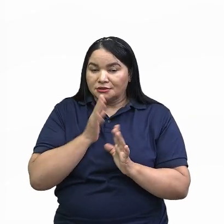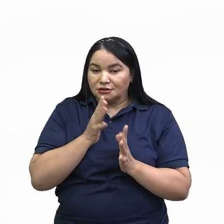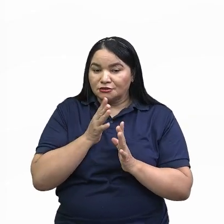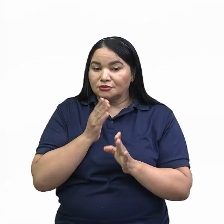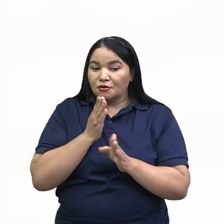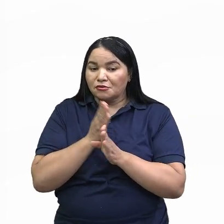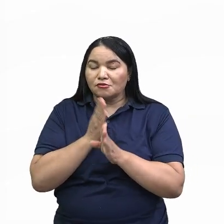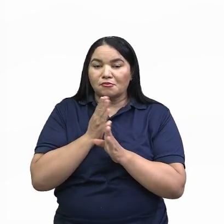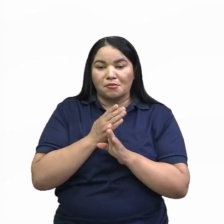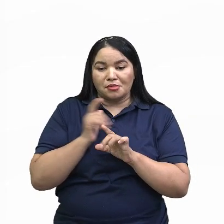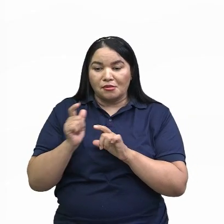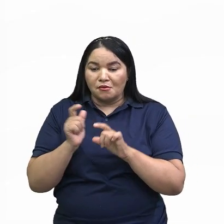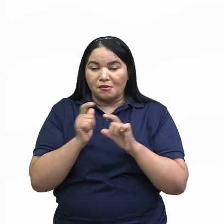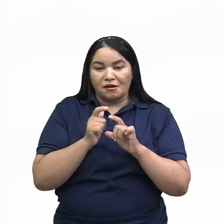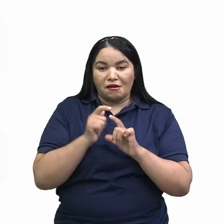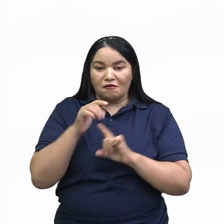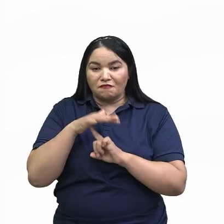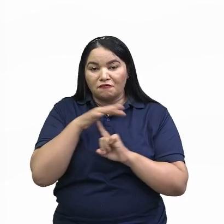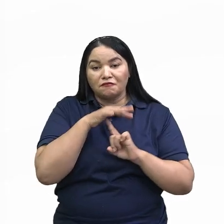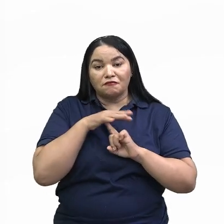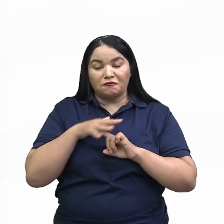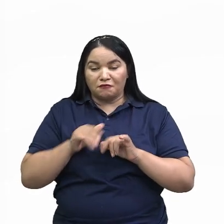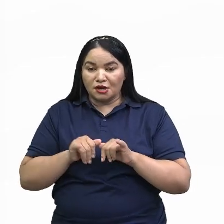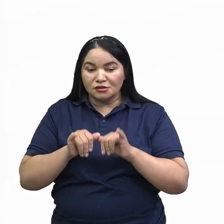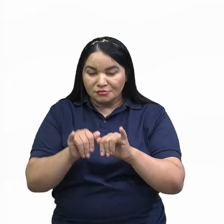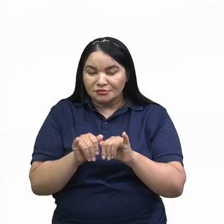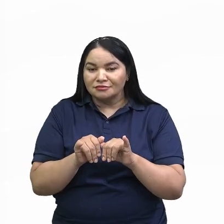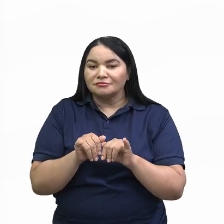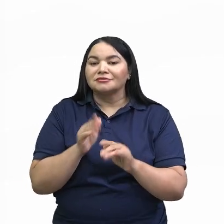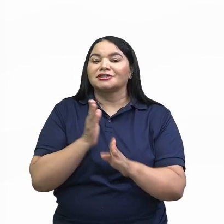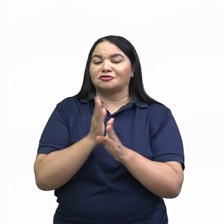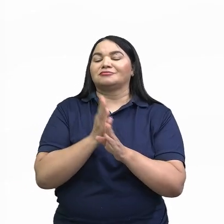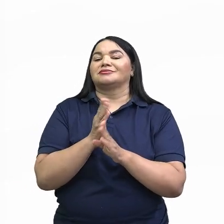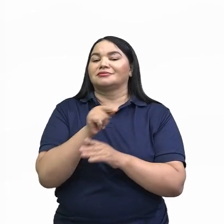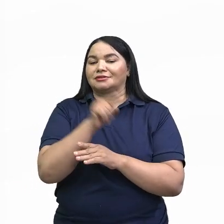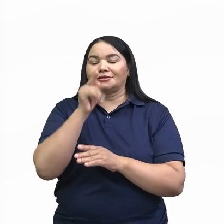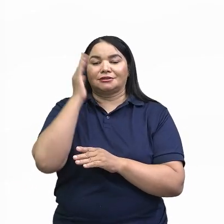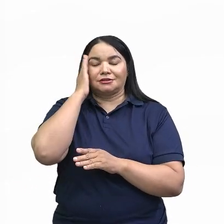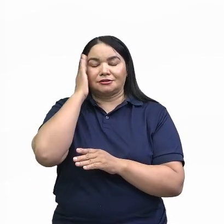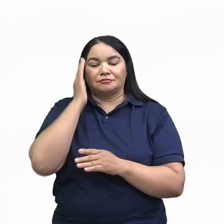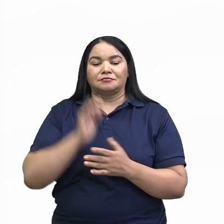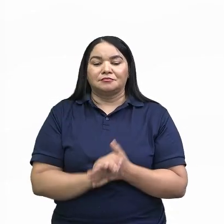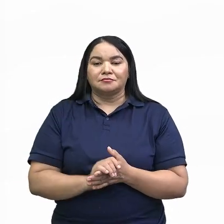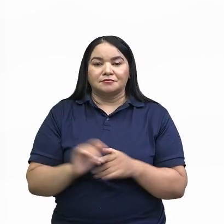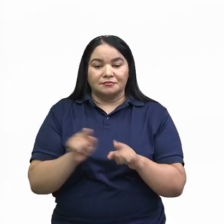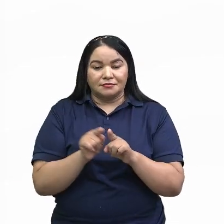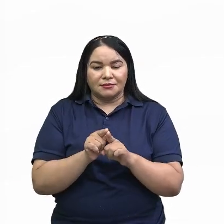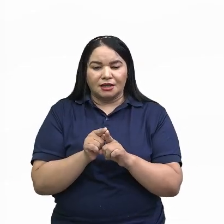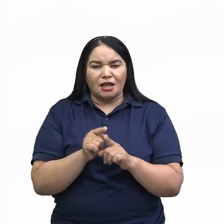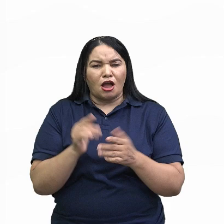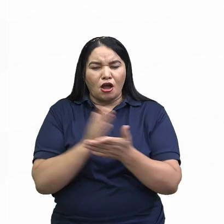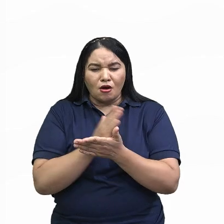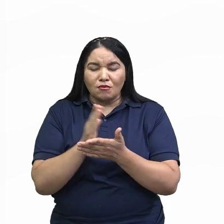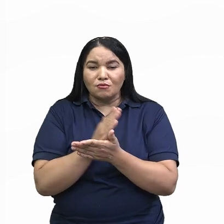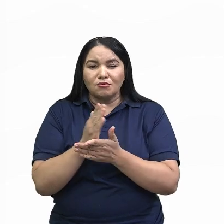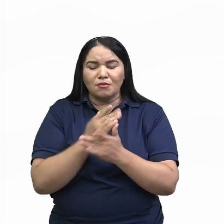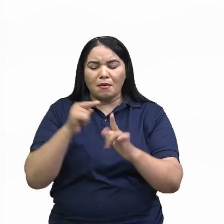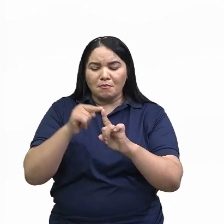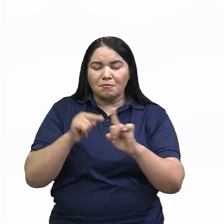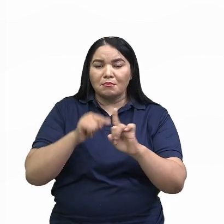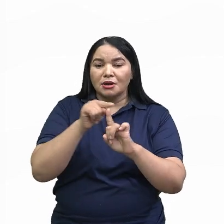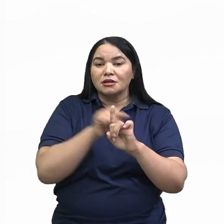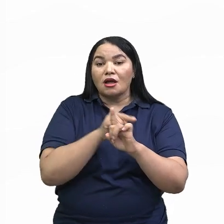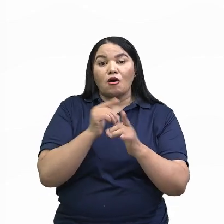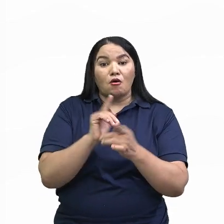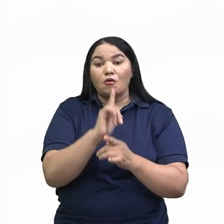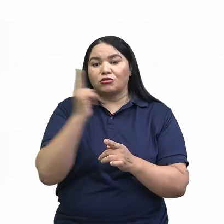em diversos locais, né, nas feiras, nos supermercados, por exemplo, a gente vai encontrar assim, as bananas, às vezes, não só a banana, mas algumas outras